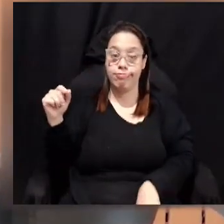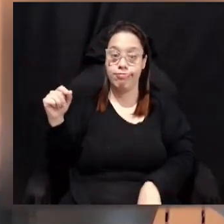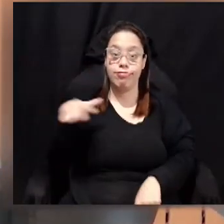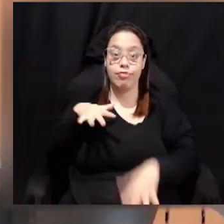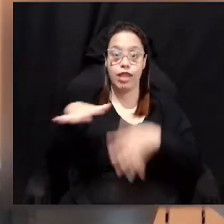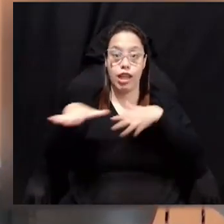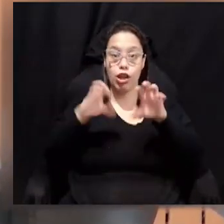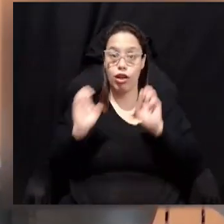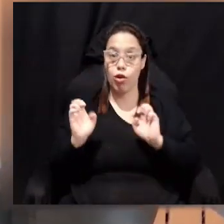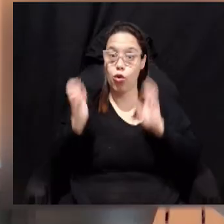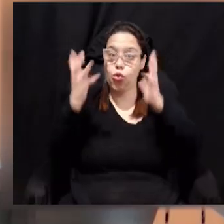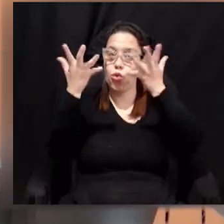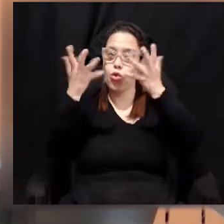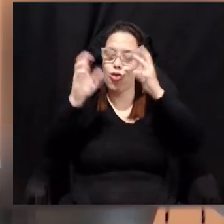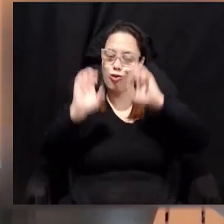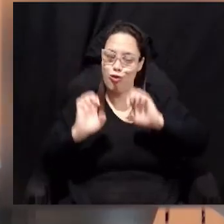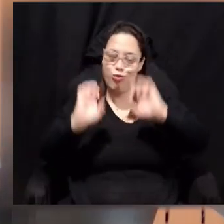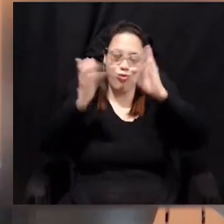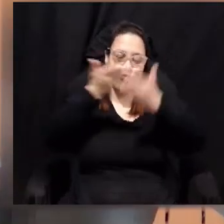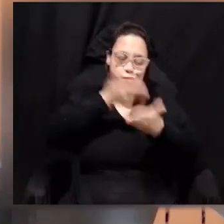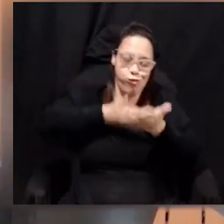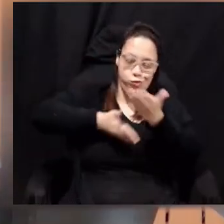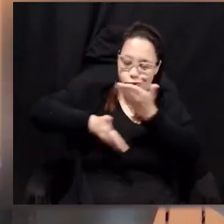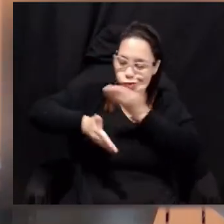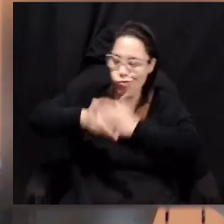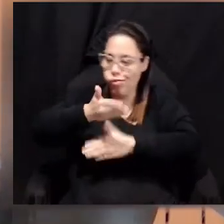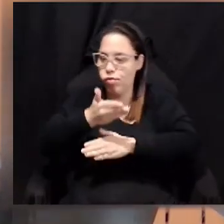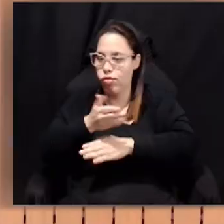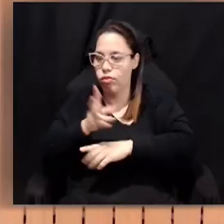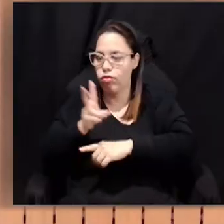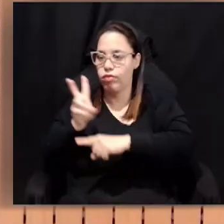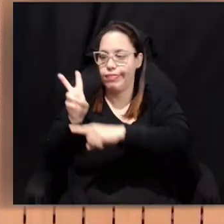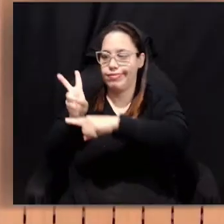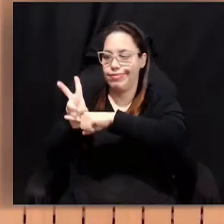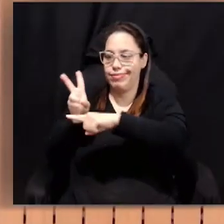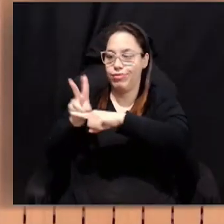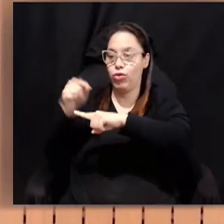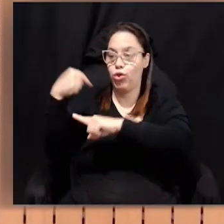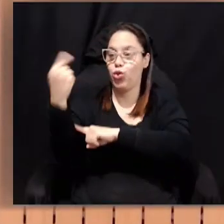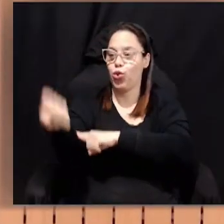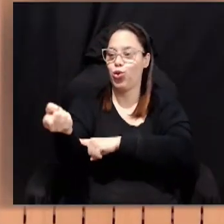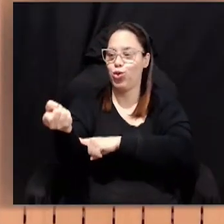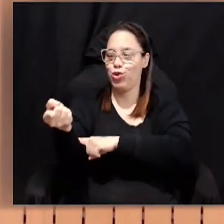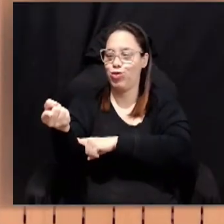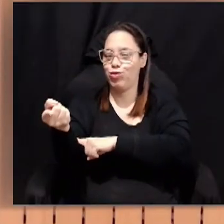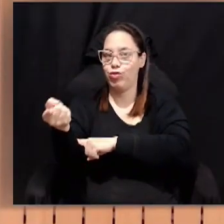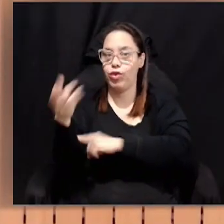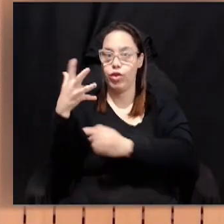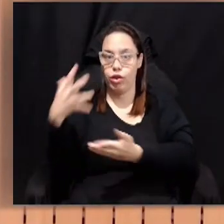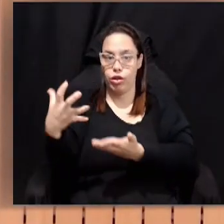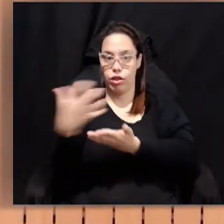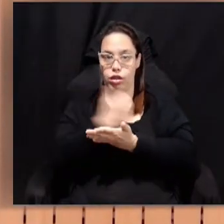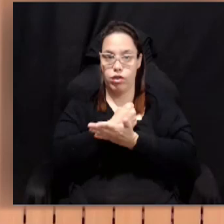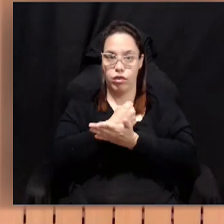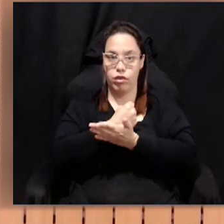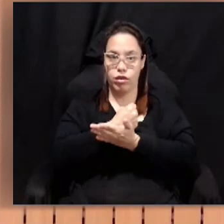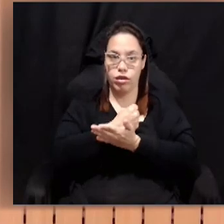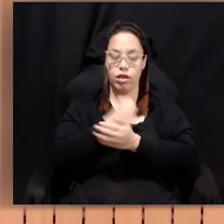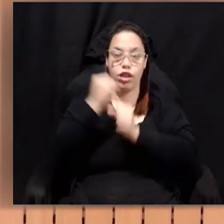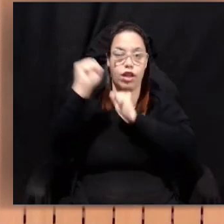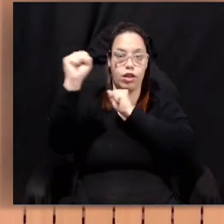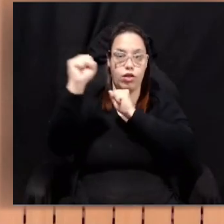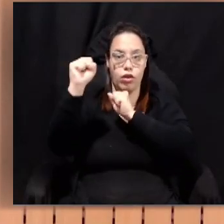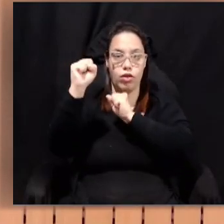de confraternização, para poder cuidar do outro. Salve uma vida e seja um herói. Salve